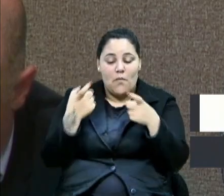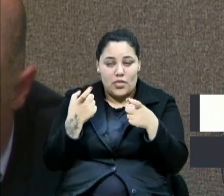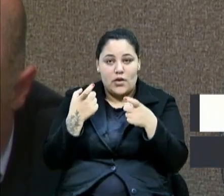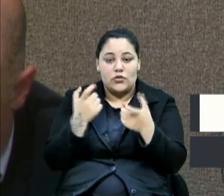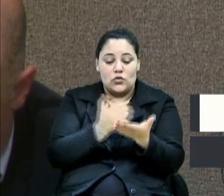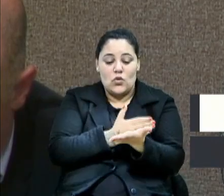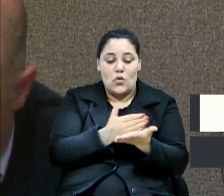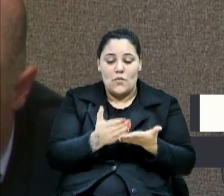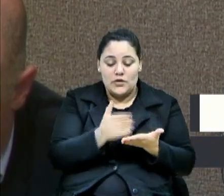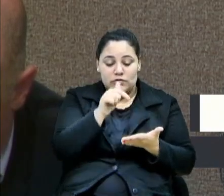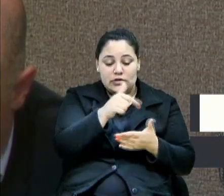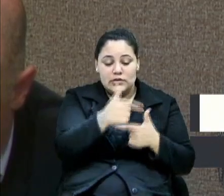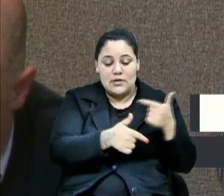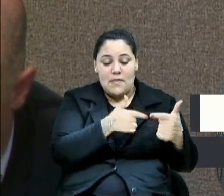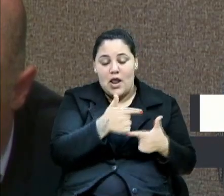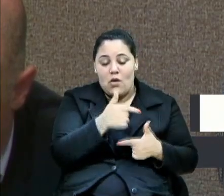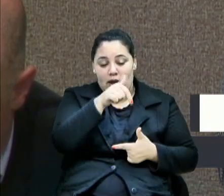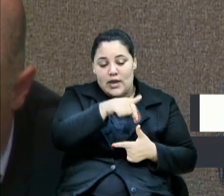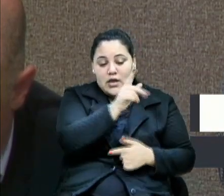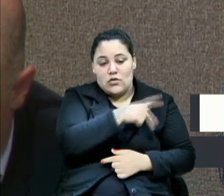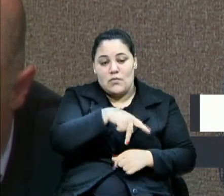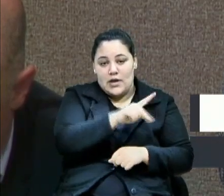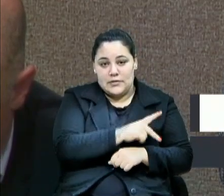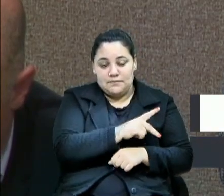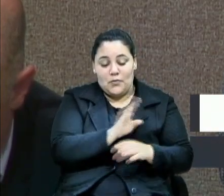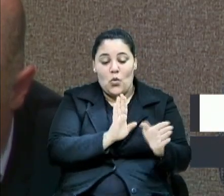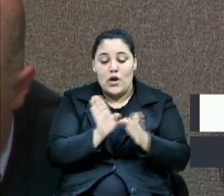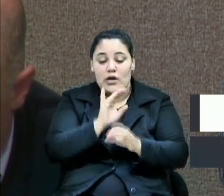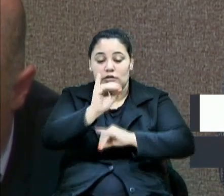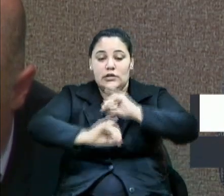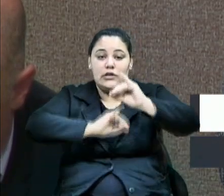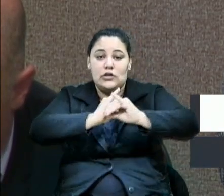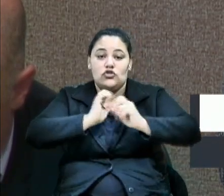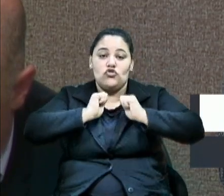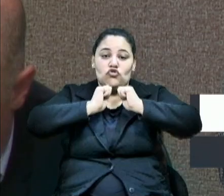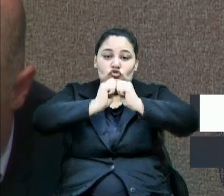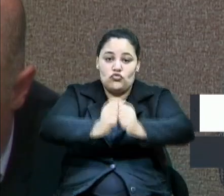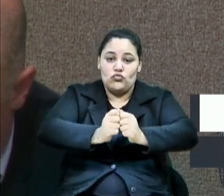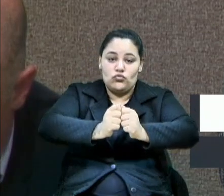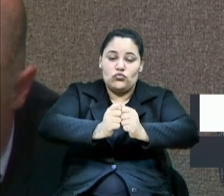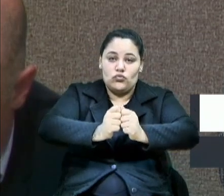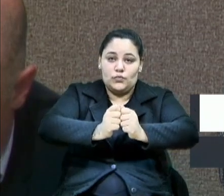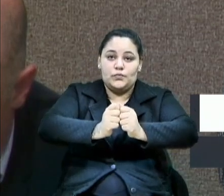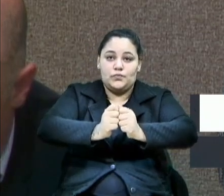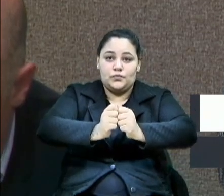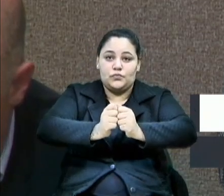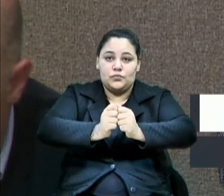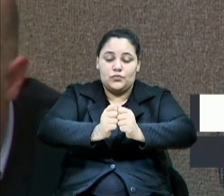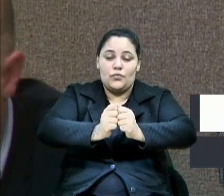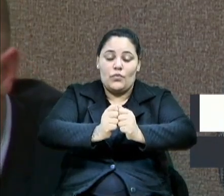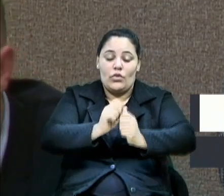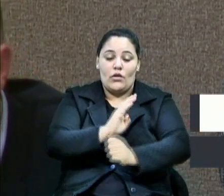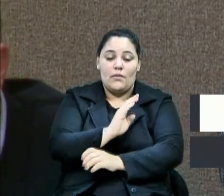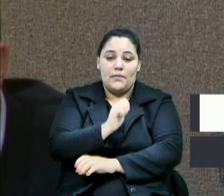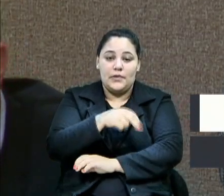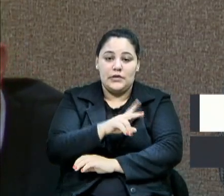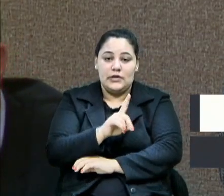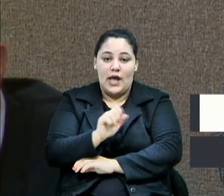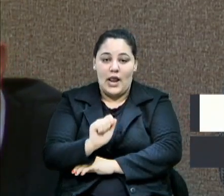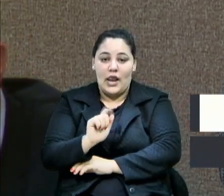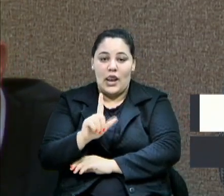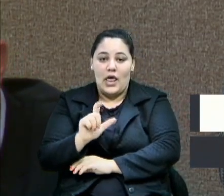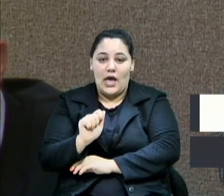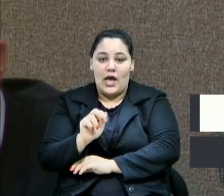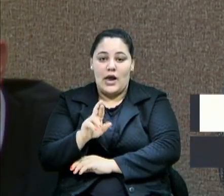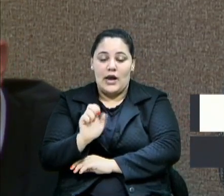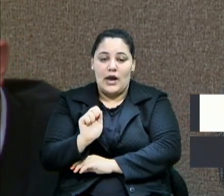desse serviço no país. O acesso à internet por meio da banda larga beneficia a educação, a saúde, a